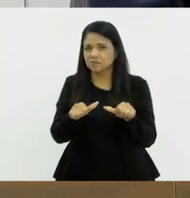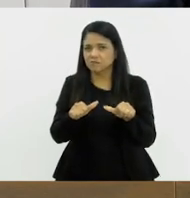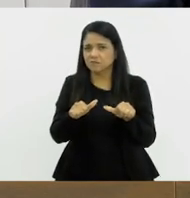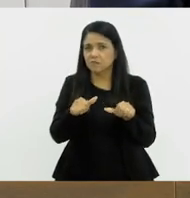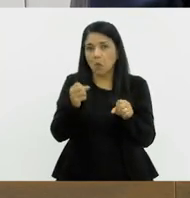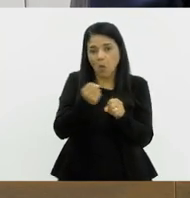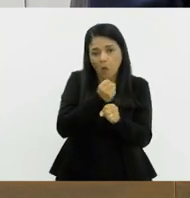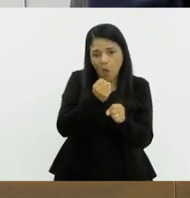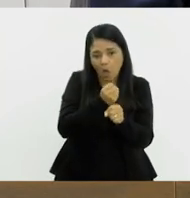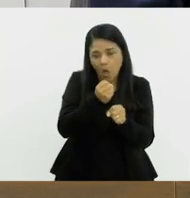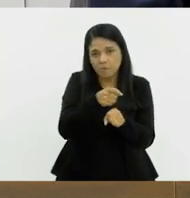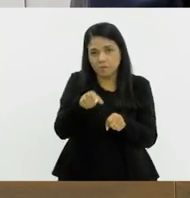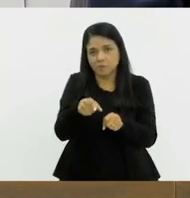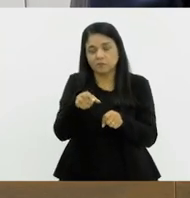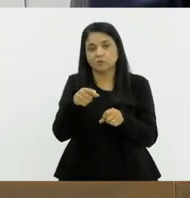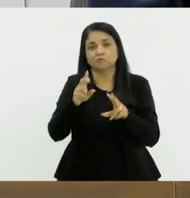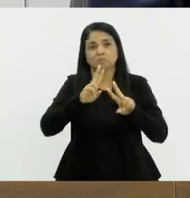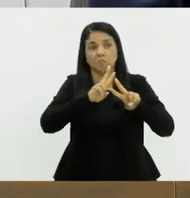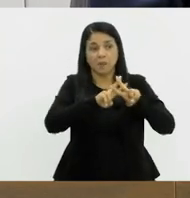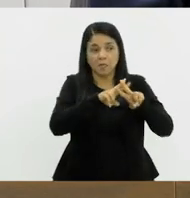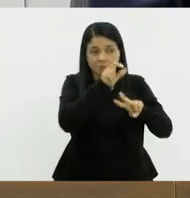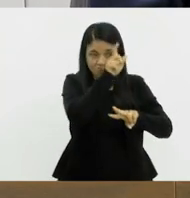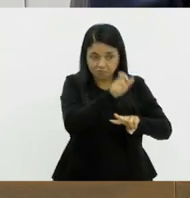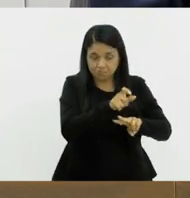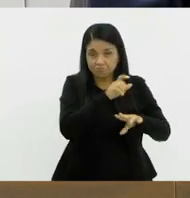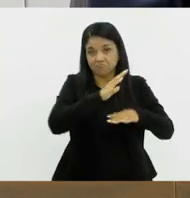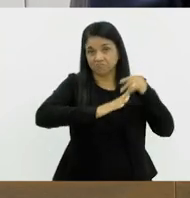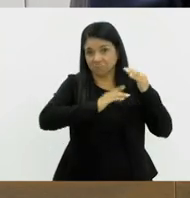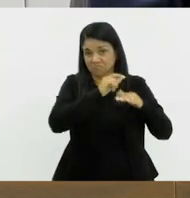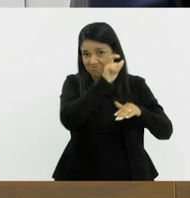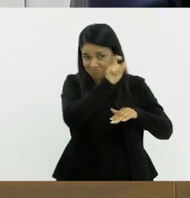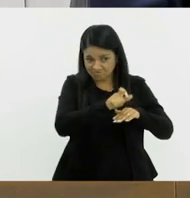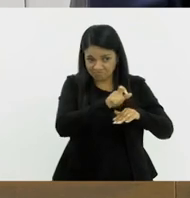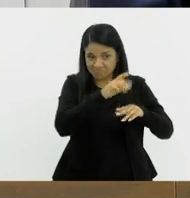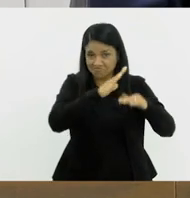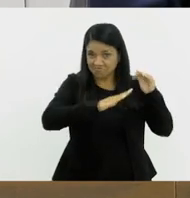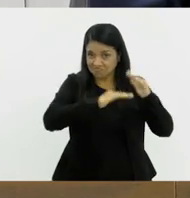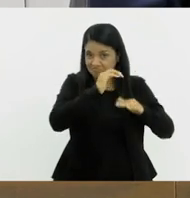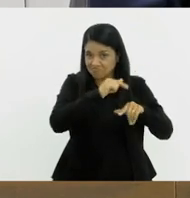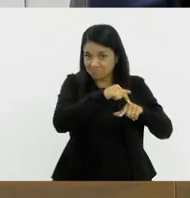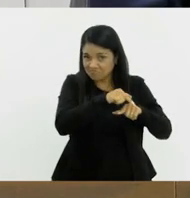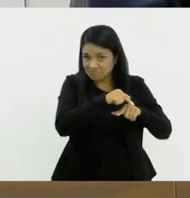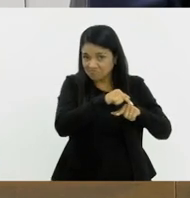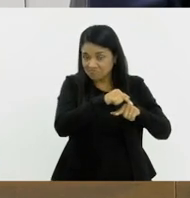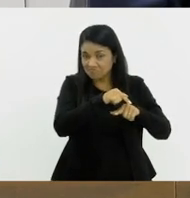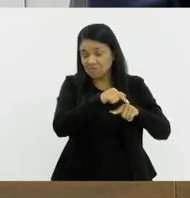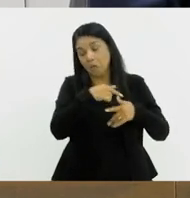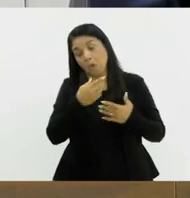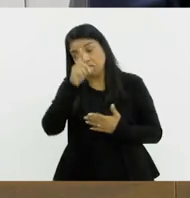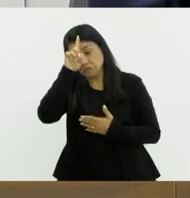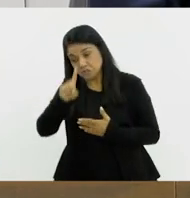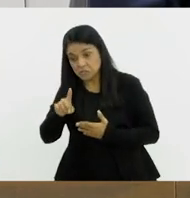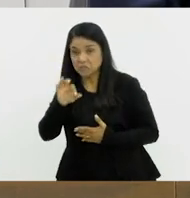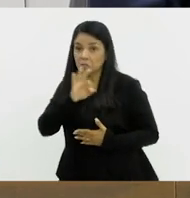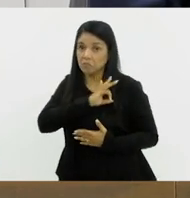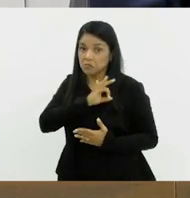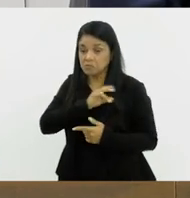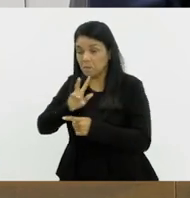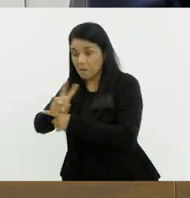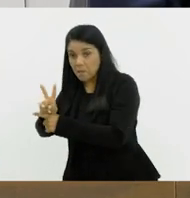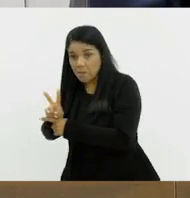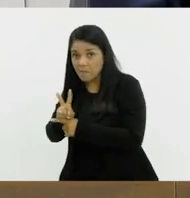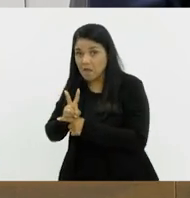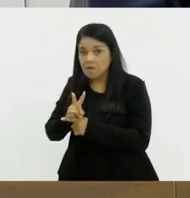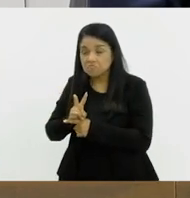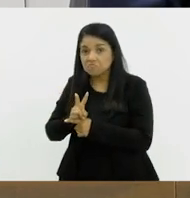reformada pelos presos sob a orientação da direção policial penal da SEAP? Se for